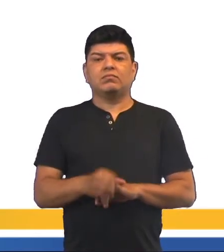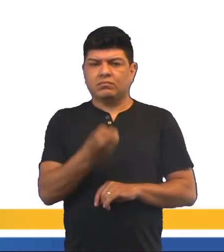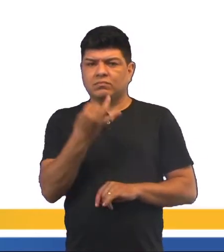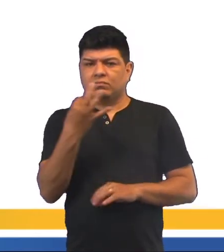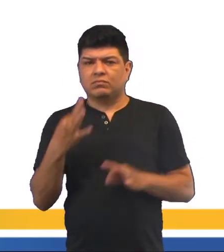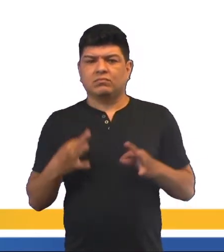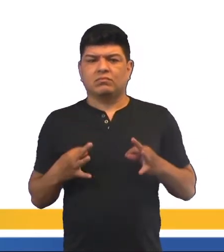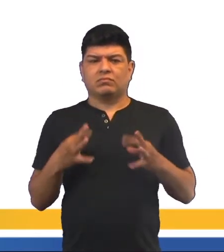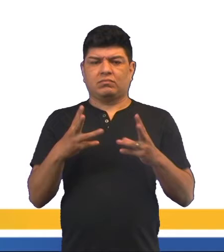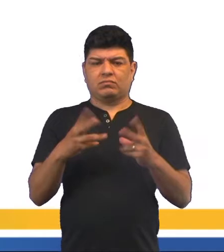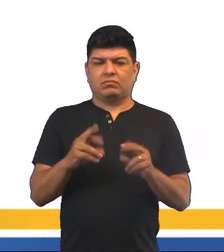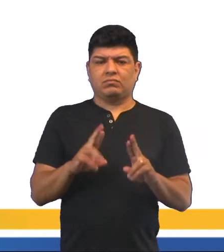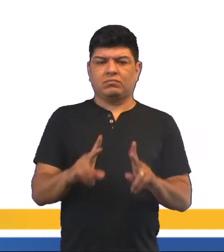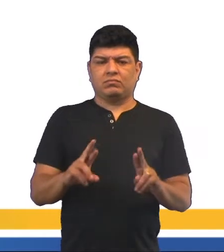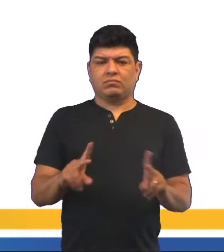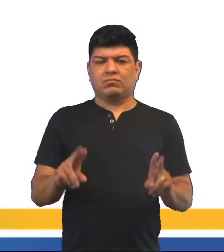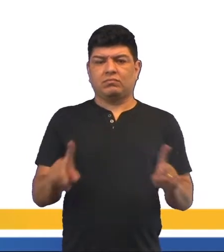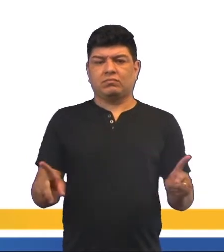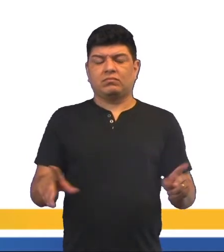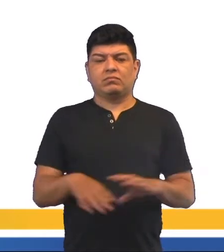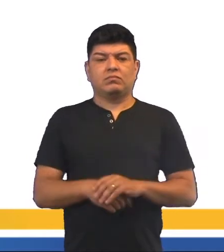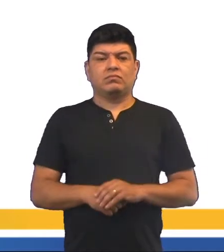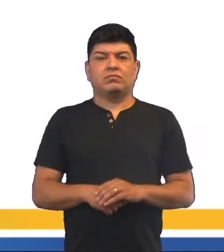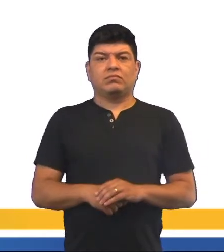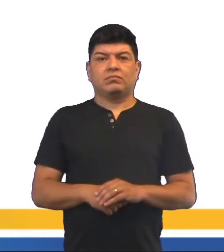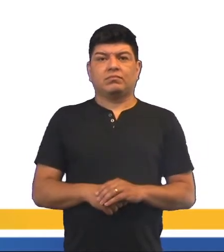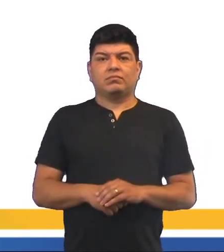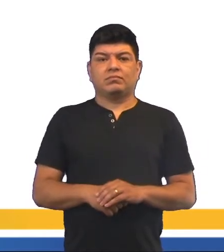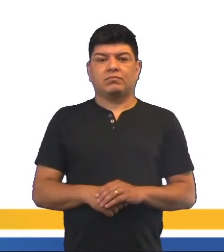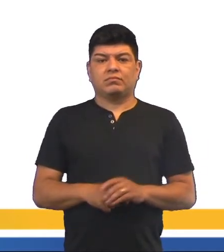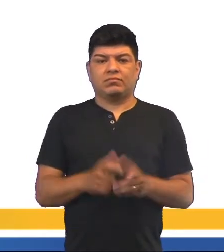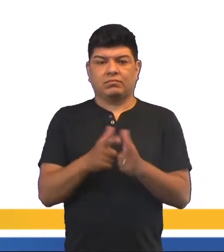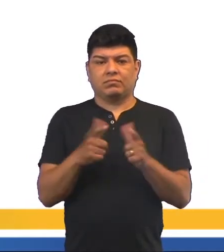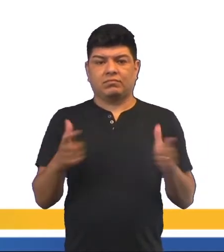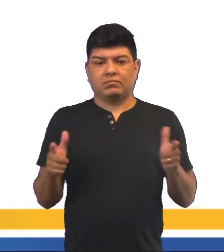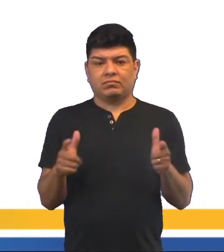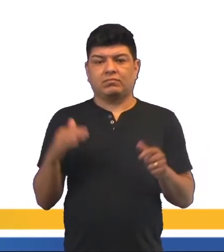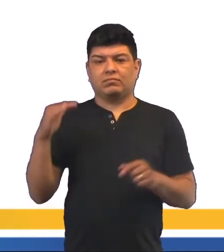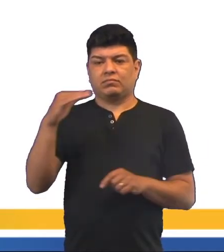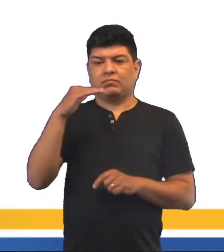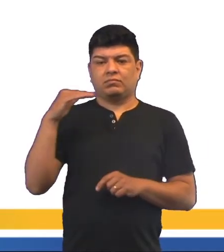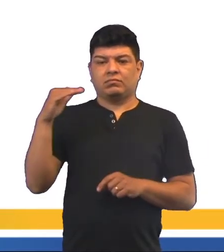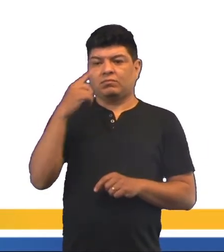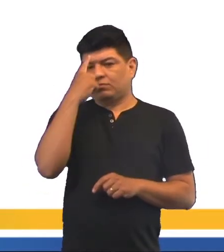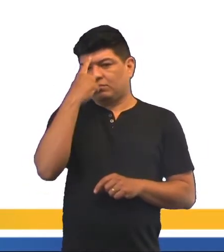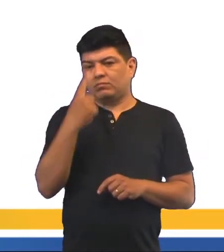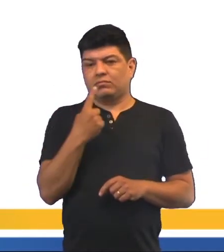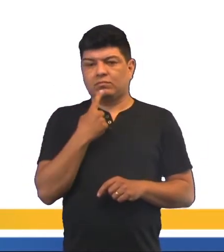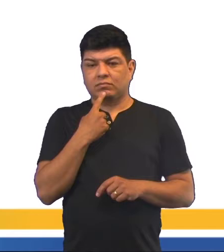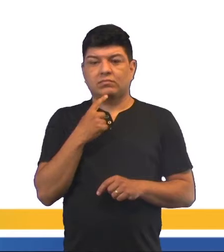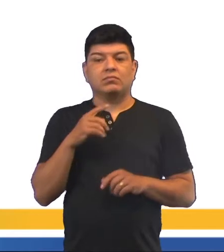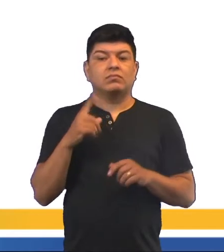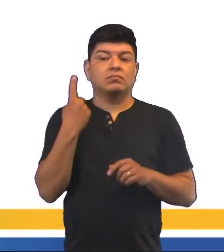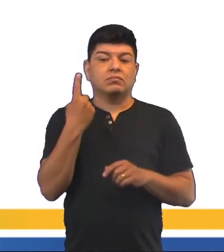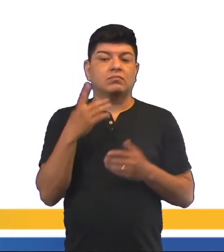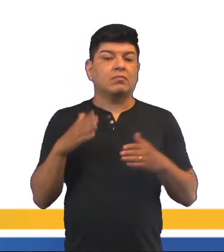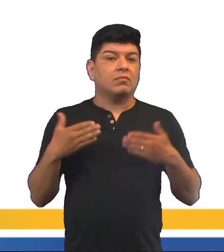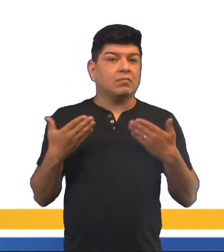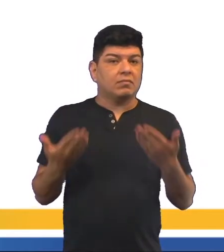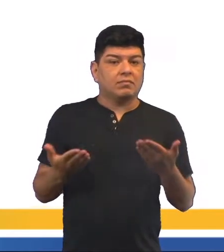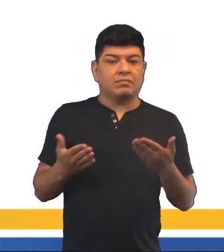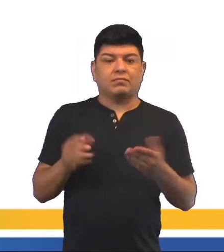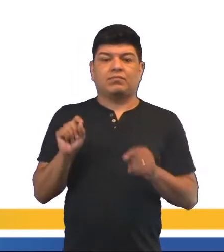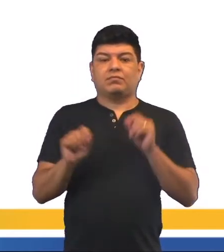Contaram tudinho? A diferença aí? A ampliação acima, a figura 1 foi. O